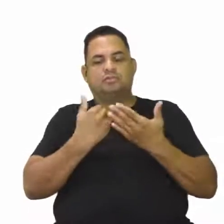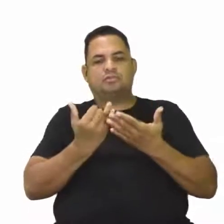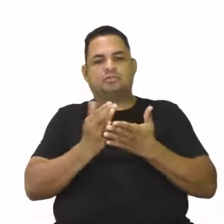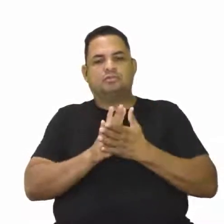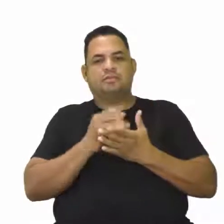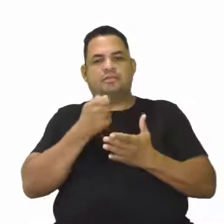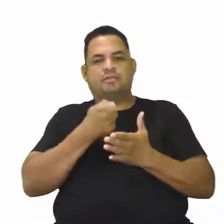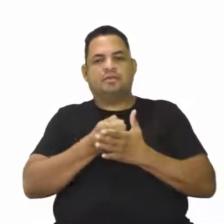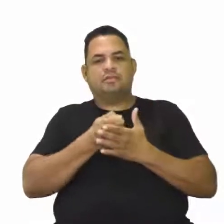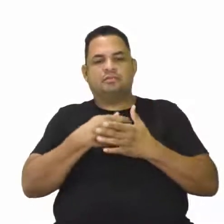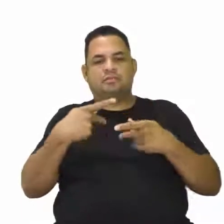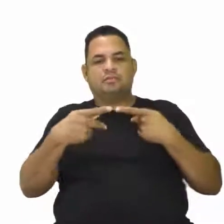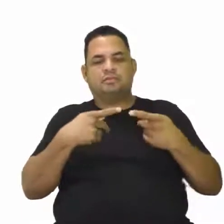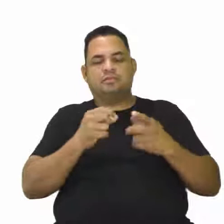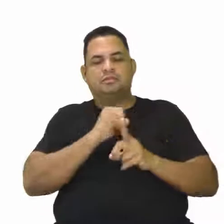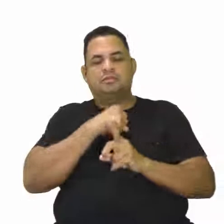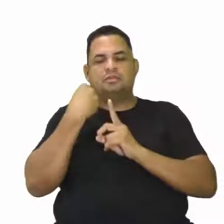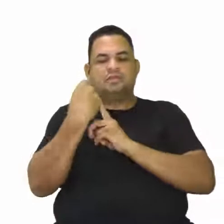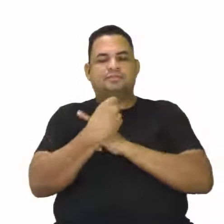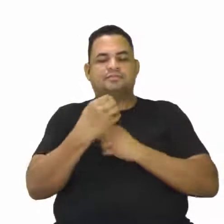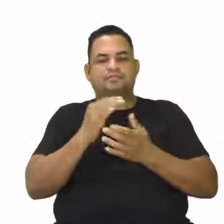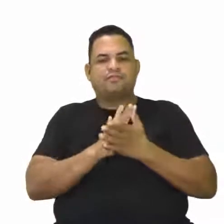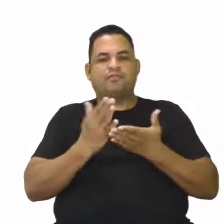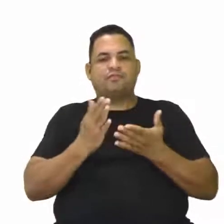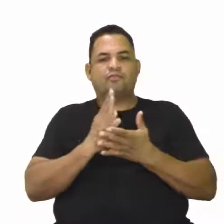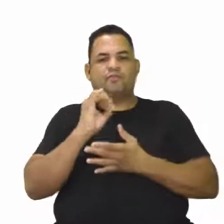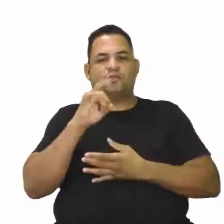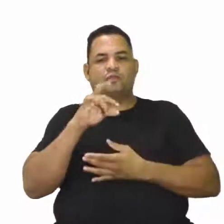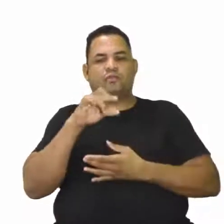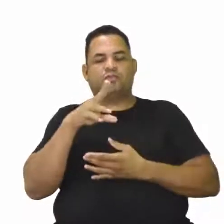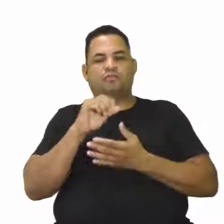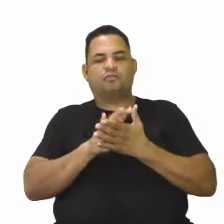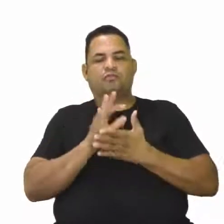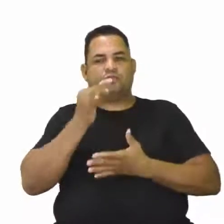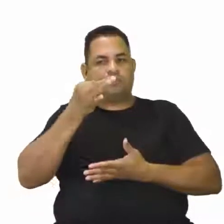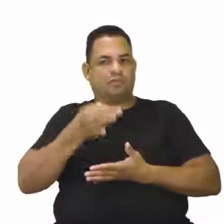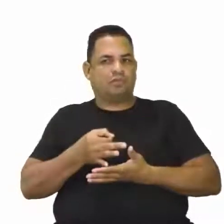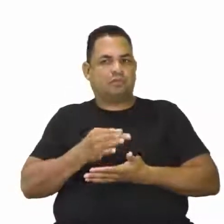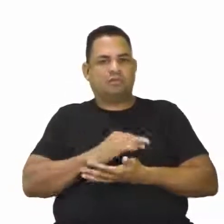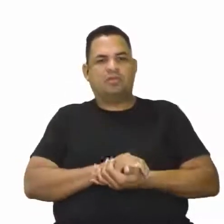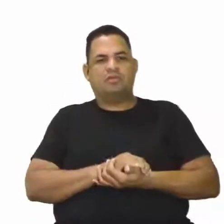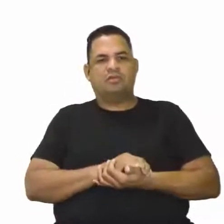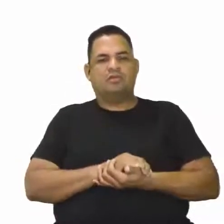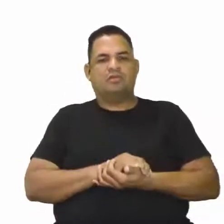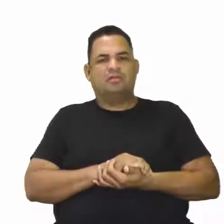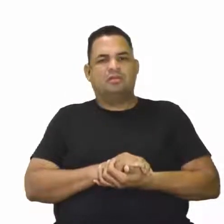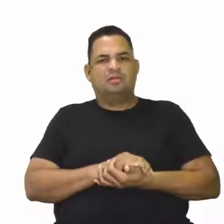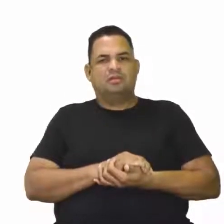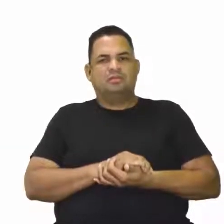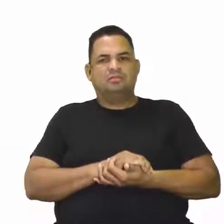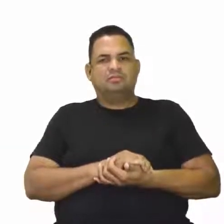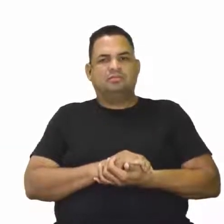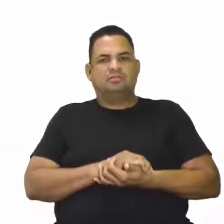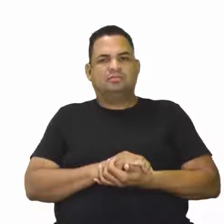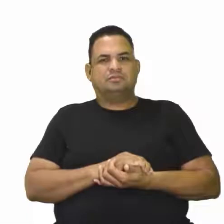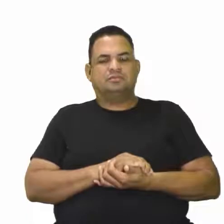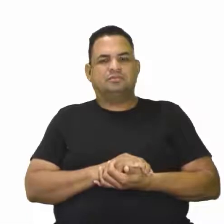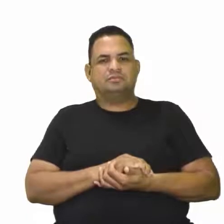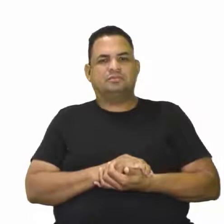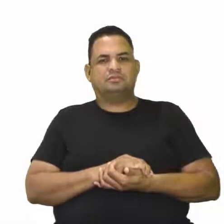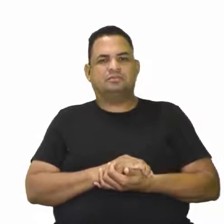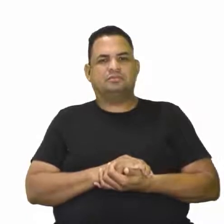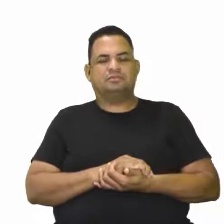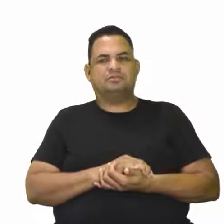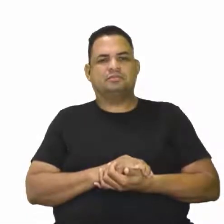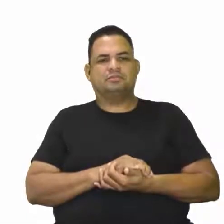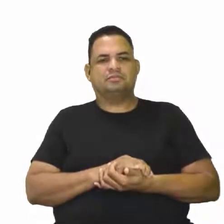de programas sociais, para as ONGs, certinho? Então, vamos para a última questão